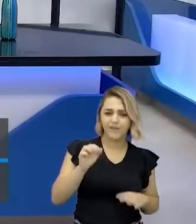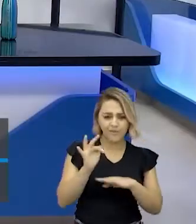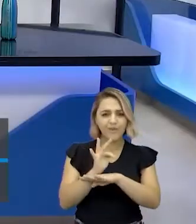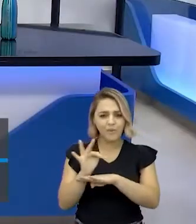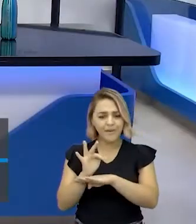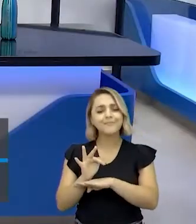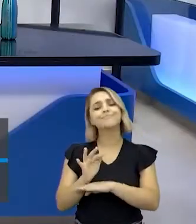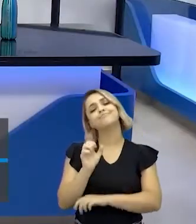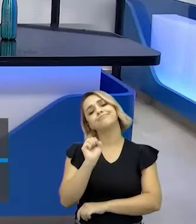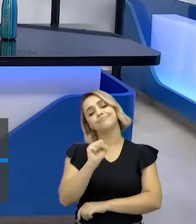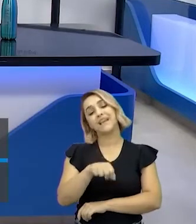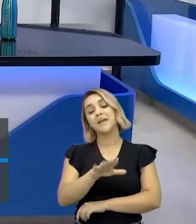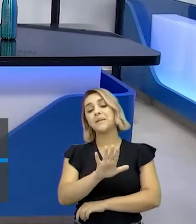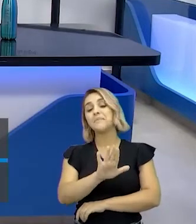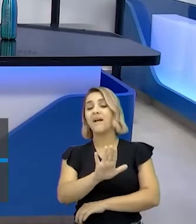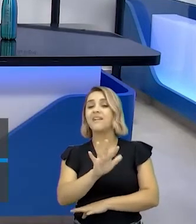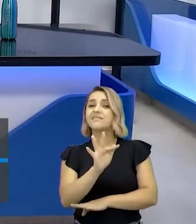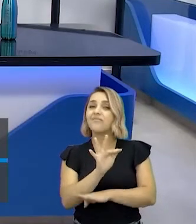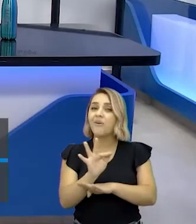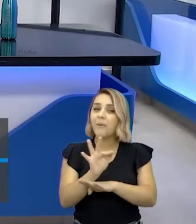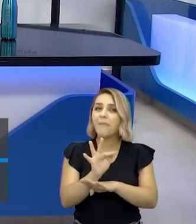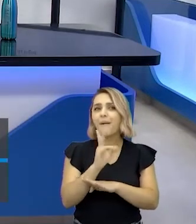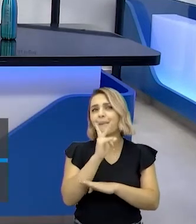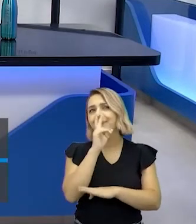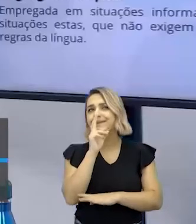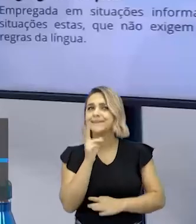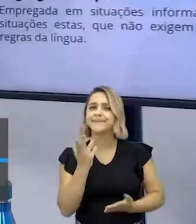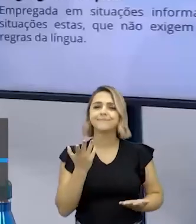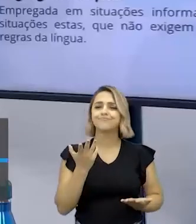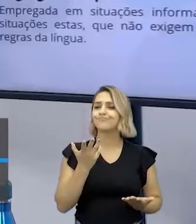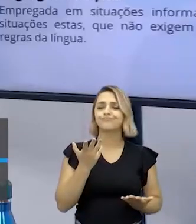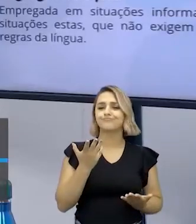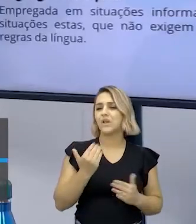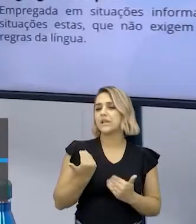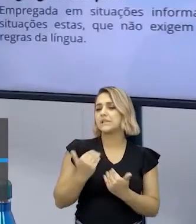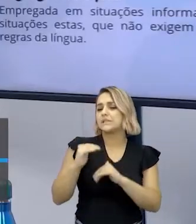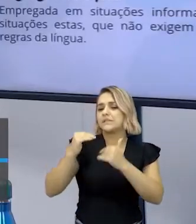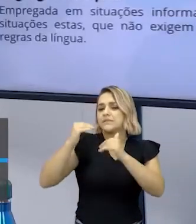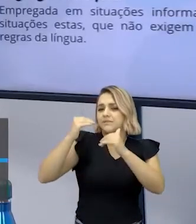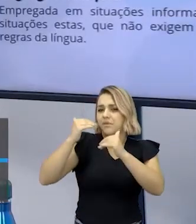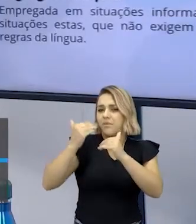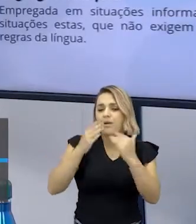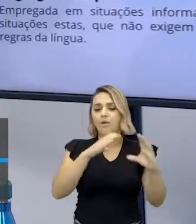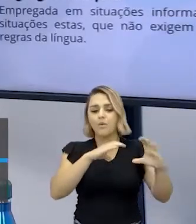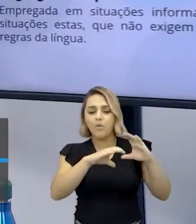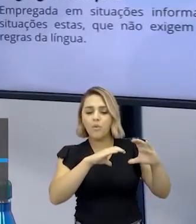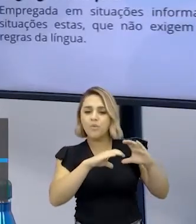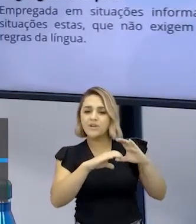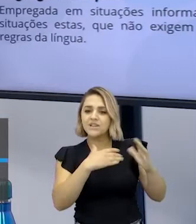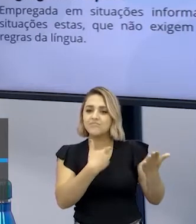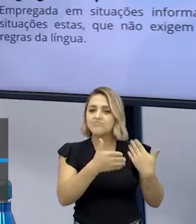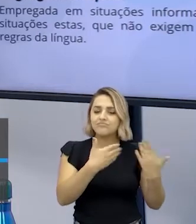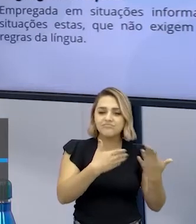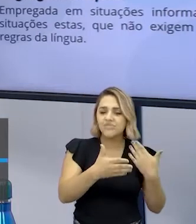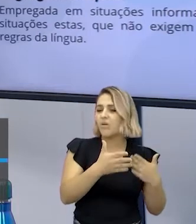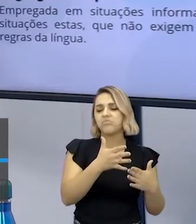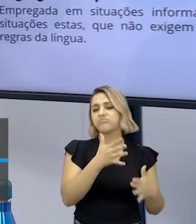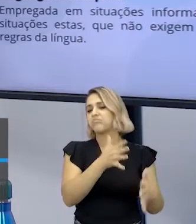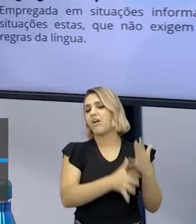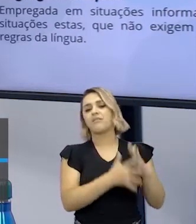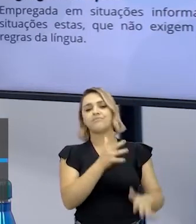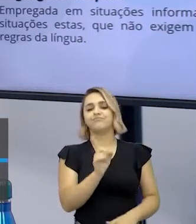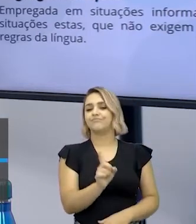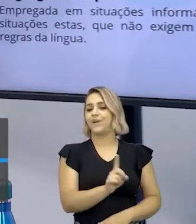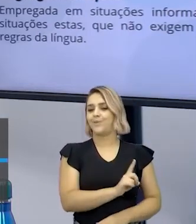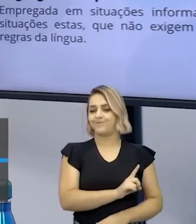ali que a gente consegue, que não vai atrapalhar o desenvolvimento do diálogo ali, do que é comunicado, tá